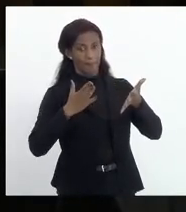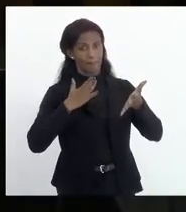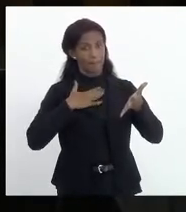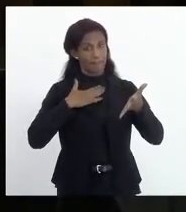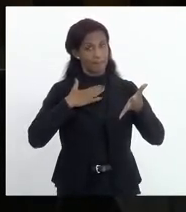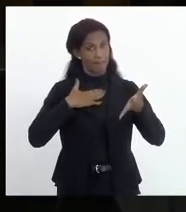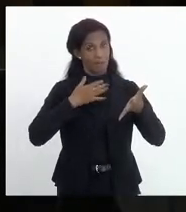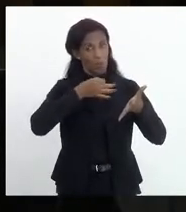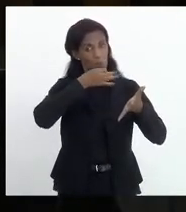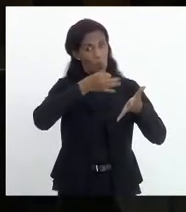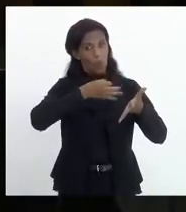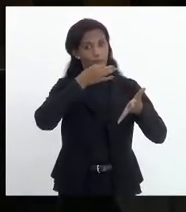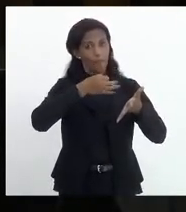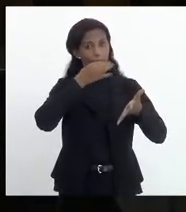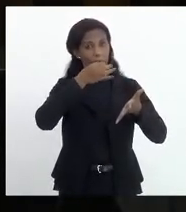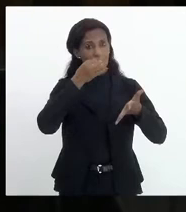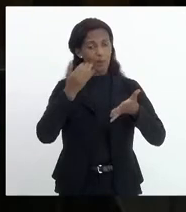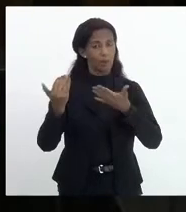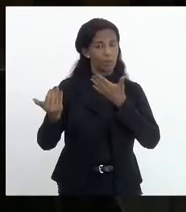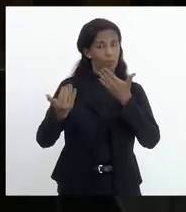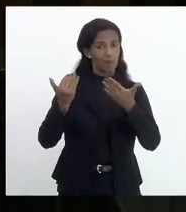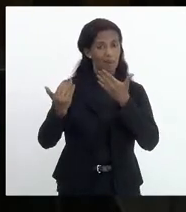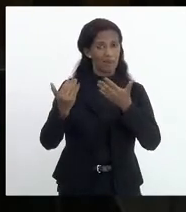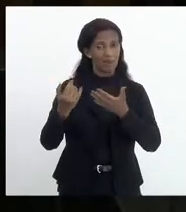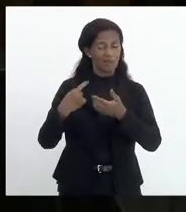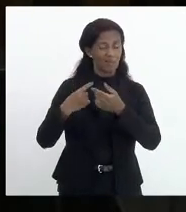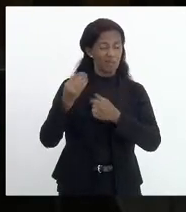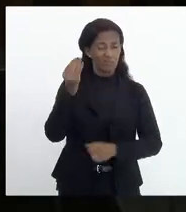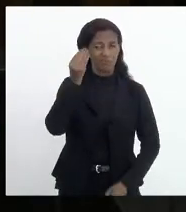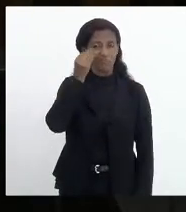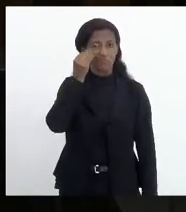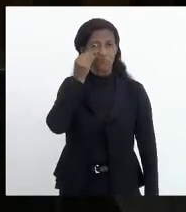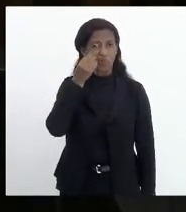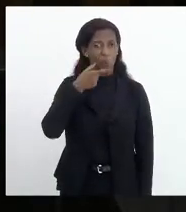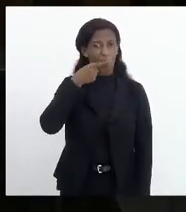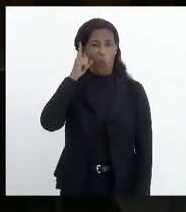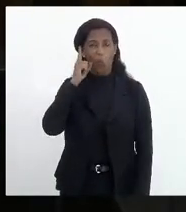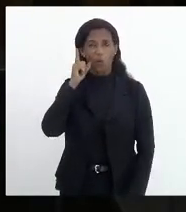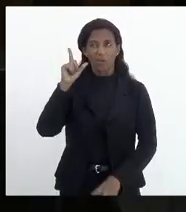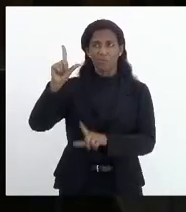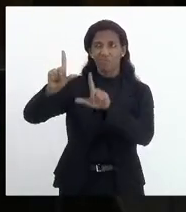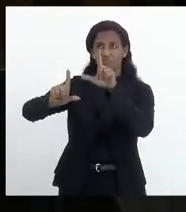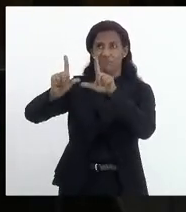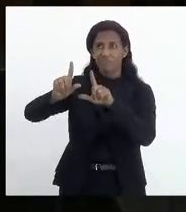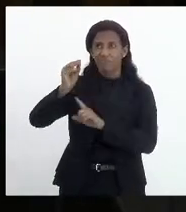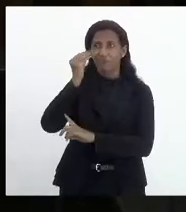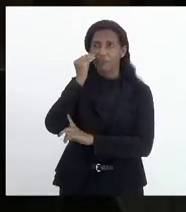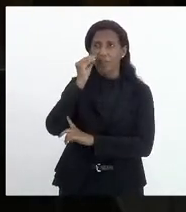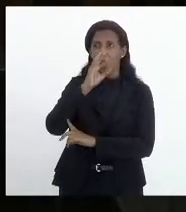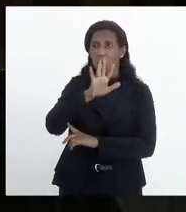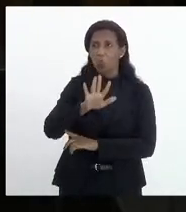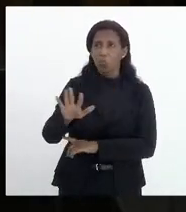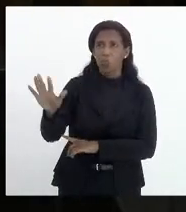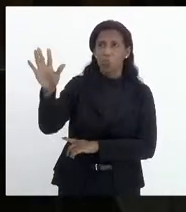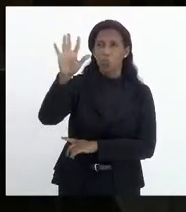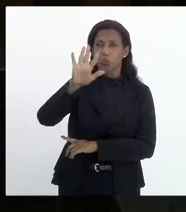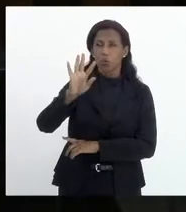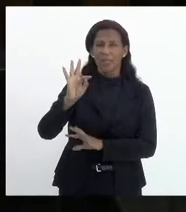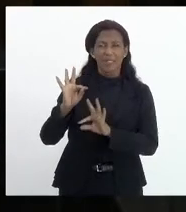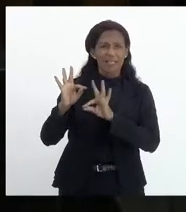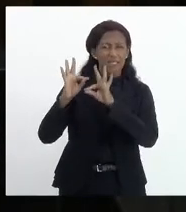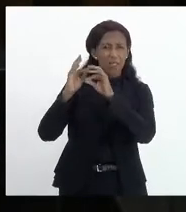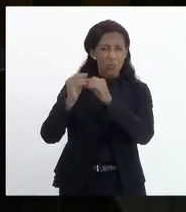em relação ao que assistir no dia de ontem e tudo aquilo que já havia